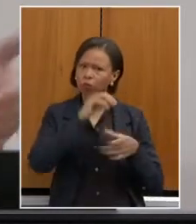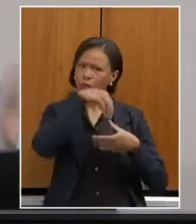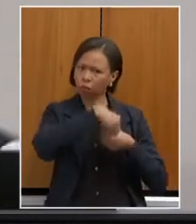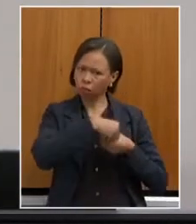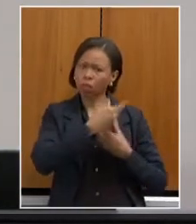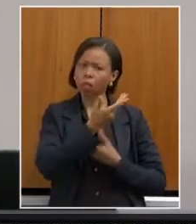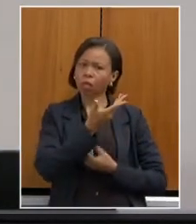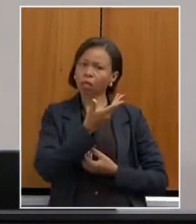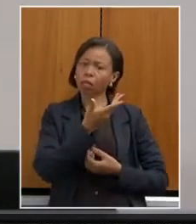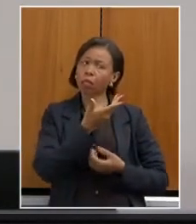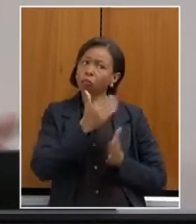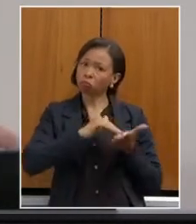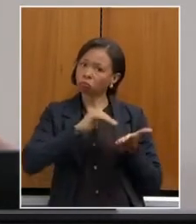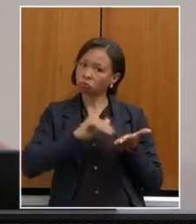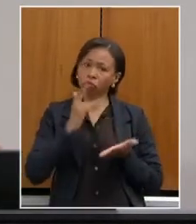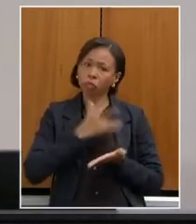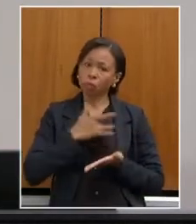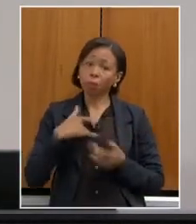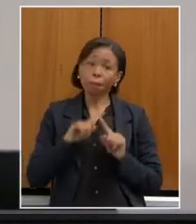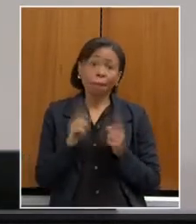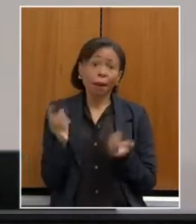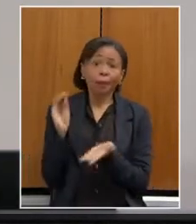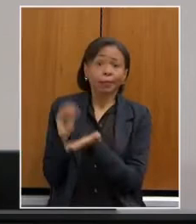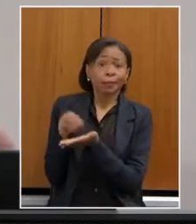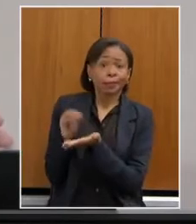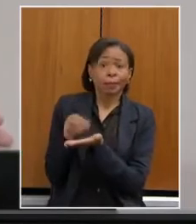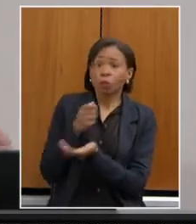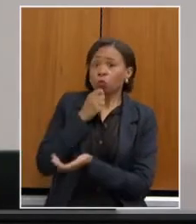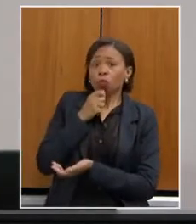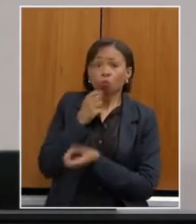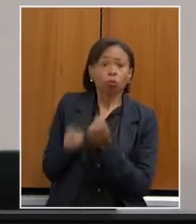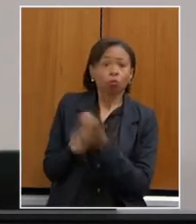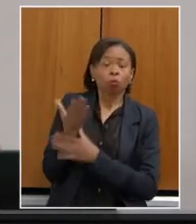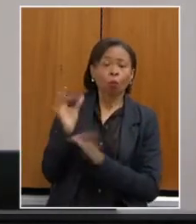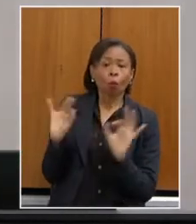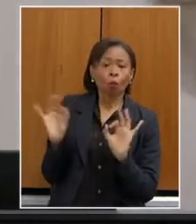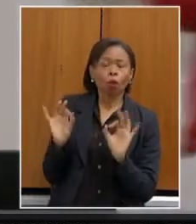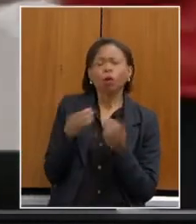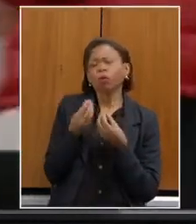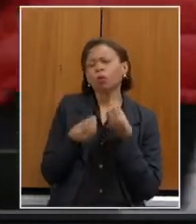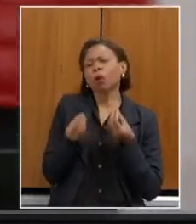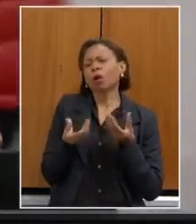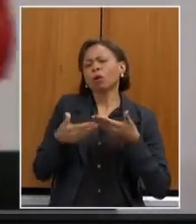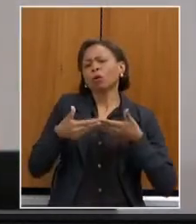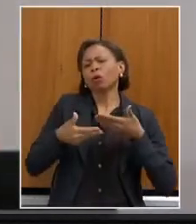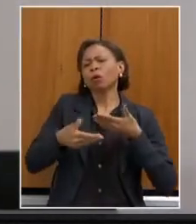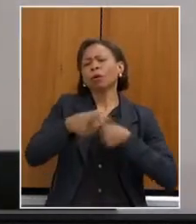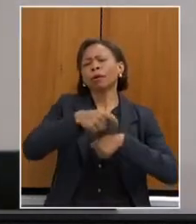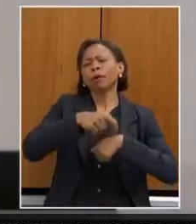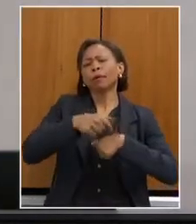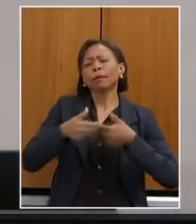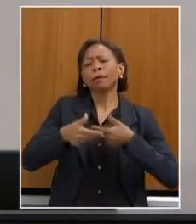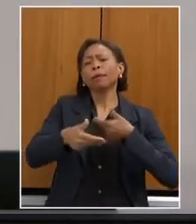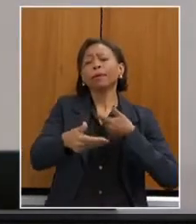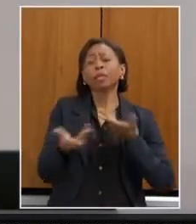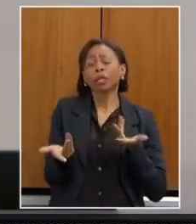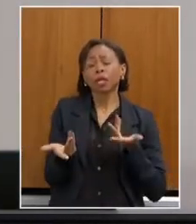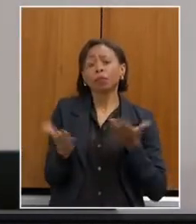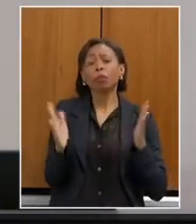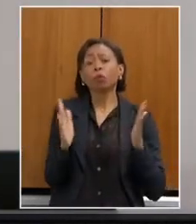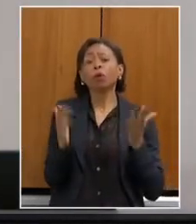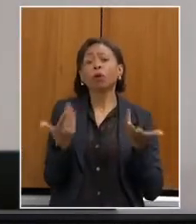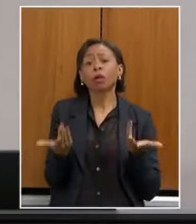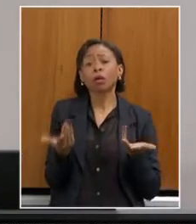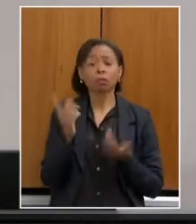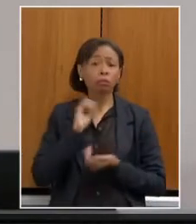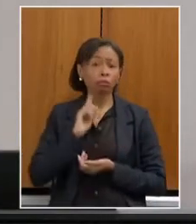e não está lá. Qual é o prazo e qual é a condição do Estado de cumprir com o seu compromisso com o Noroeste de